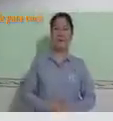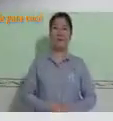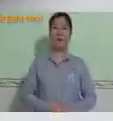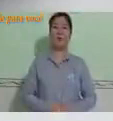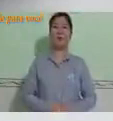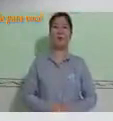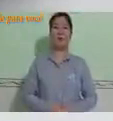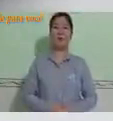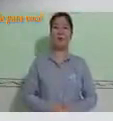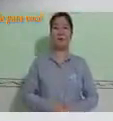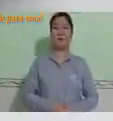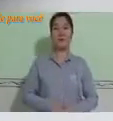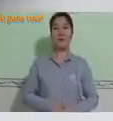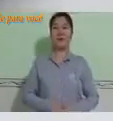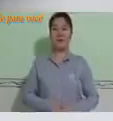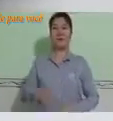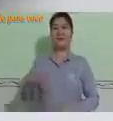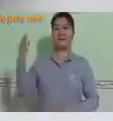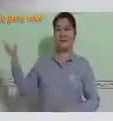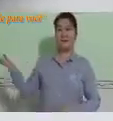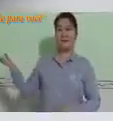Esta síndrome é mais comum em mulheres,